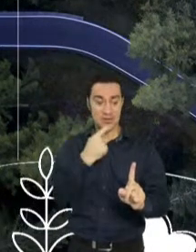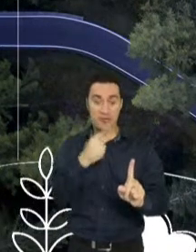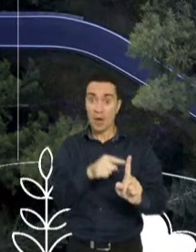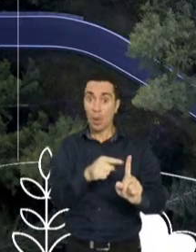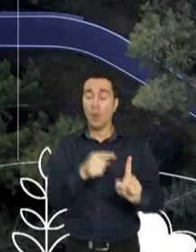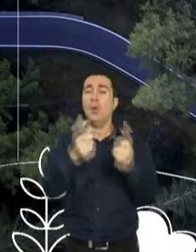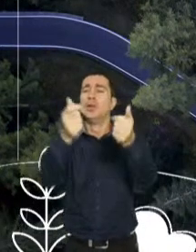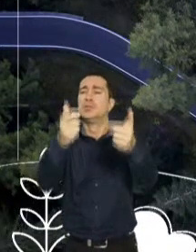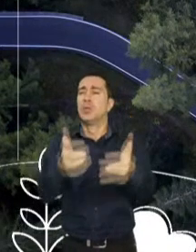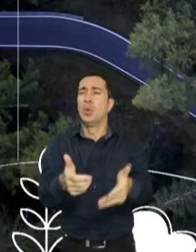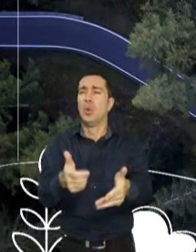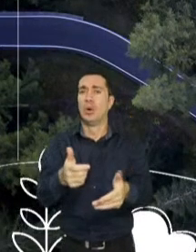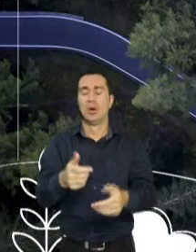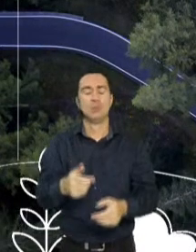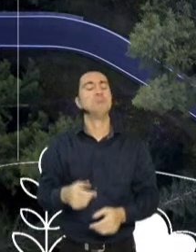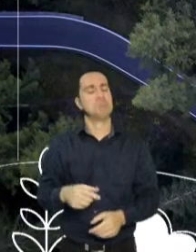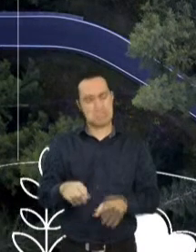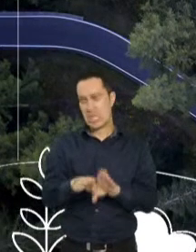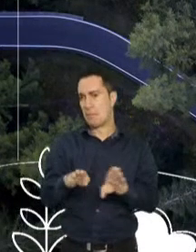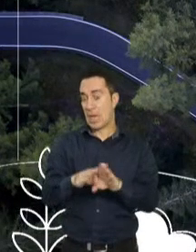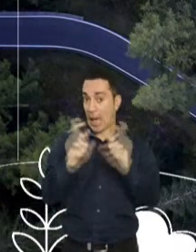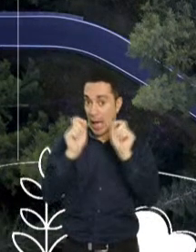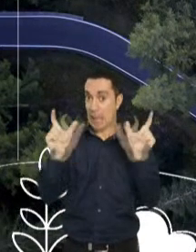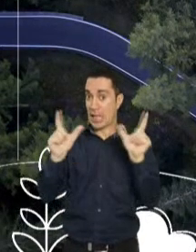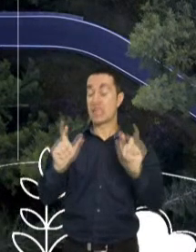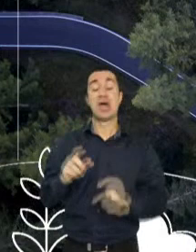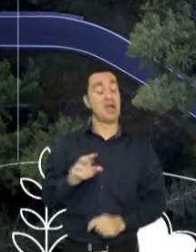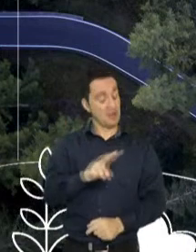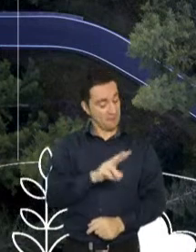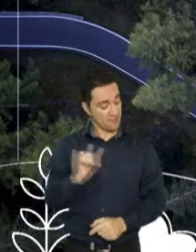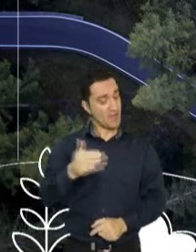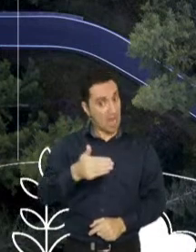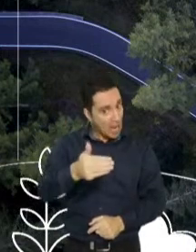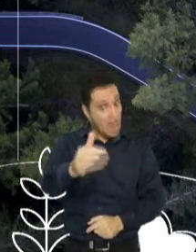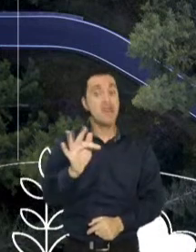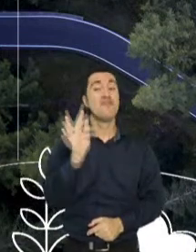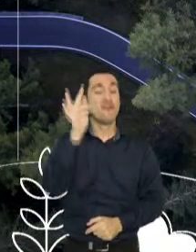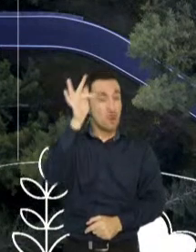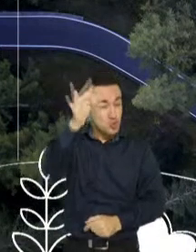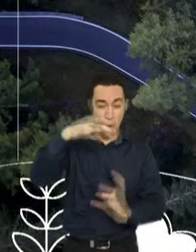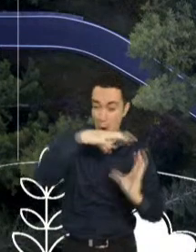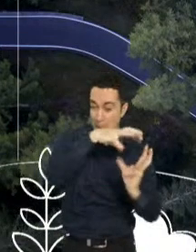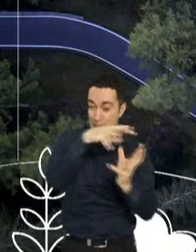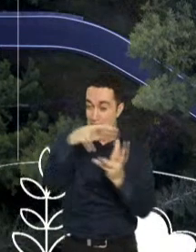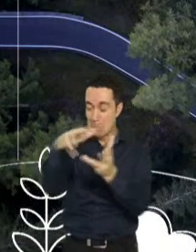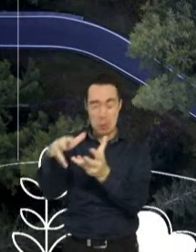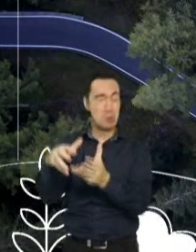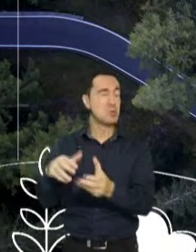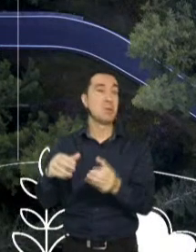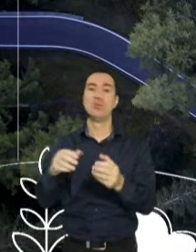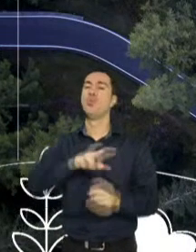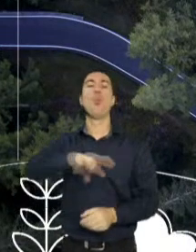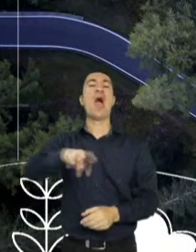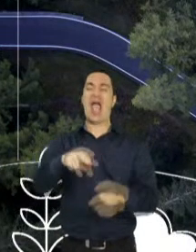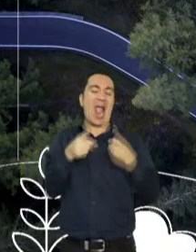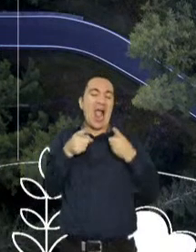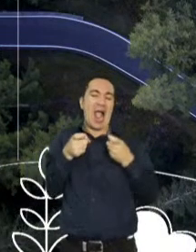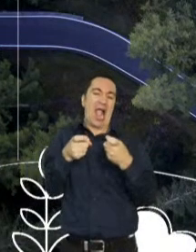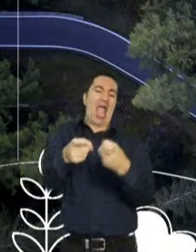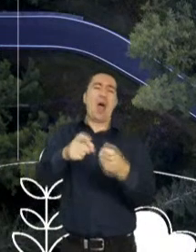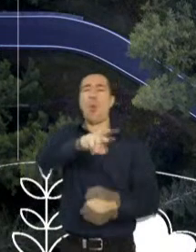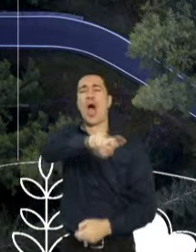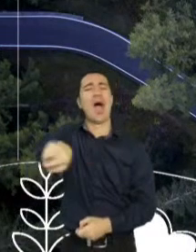Gates trouxe a todos nós também um alerta. A grande catástrofe mundial para a humanidade não seria uma